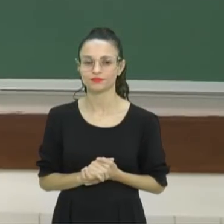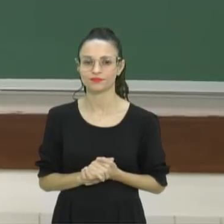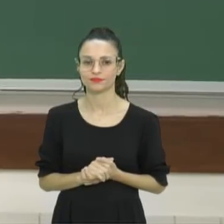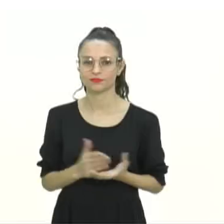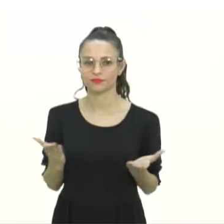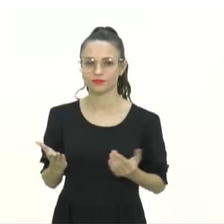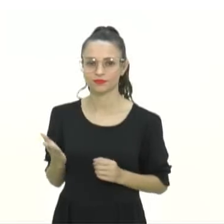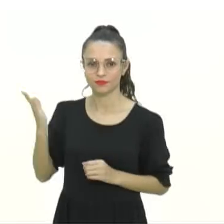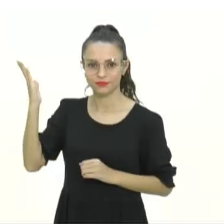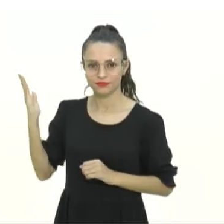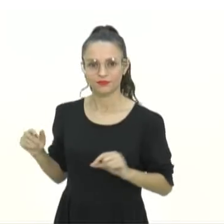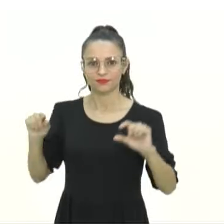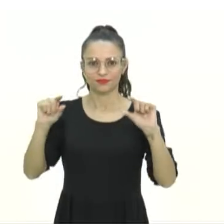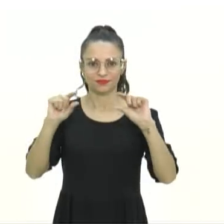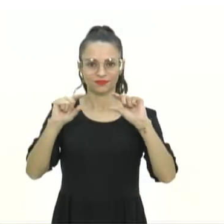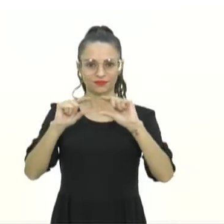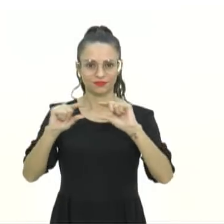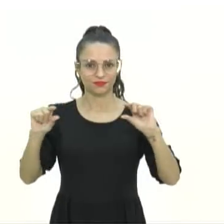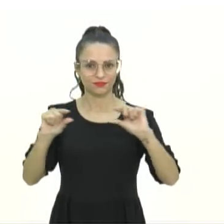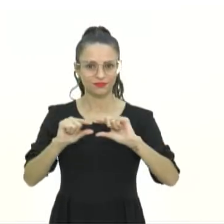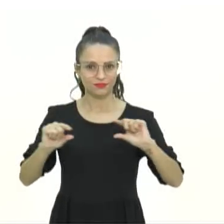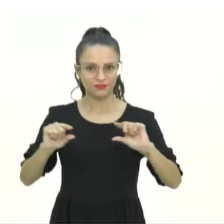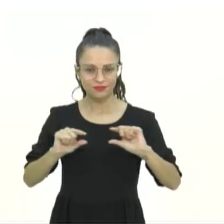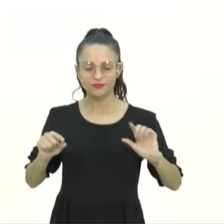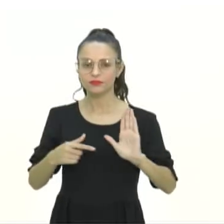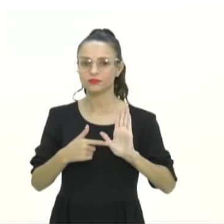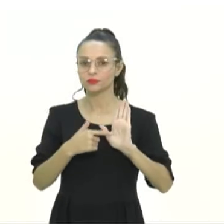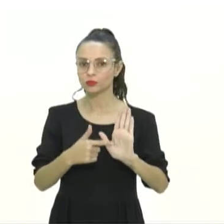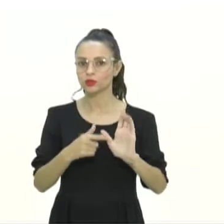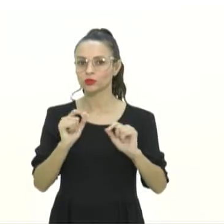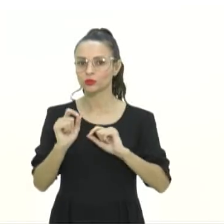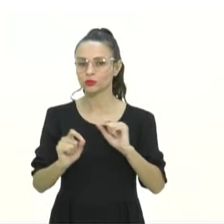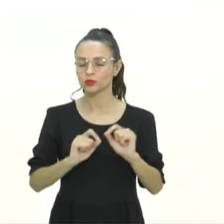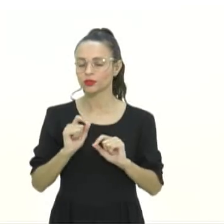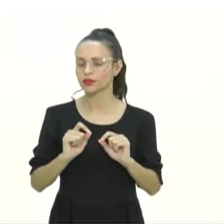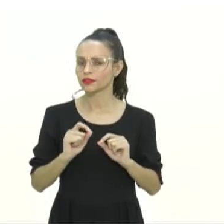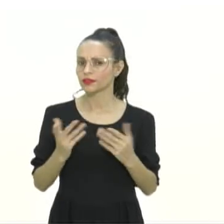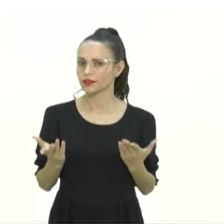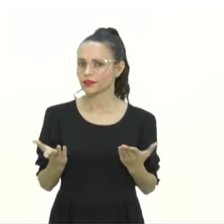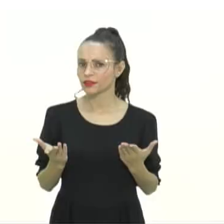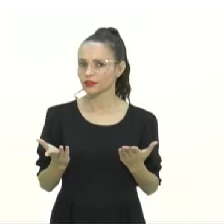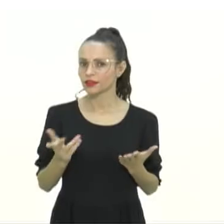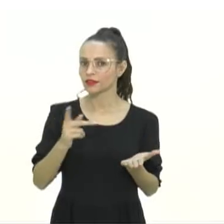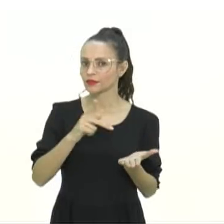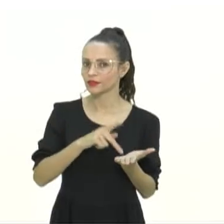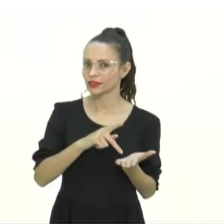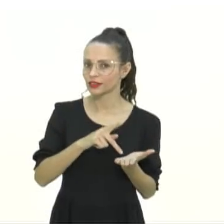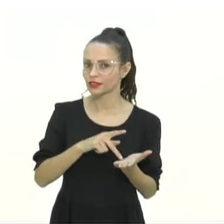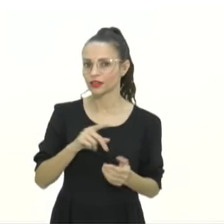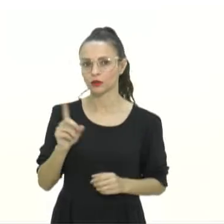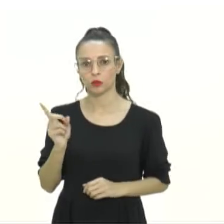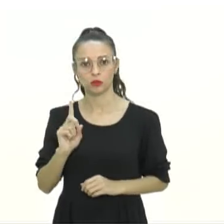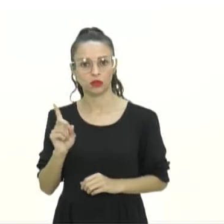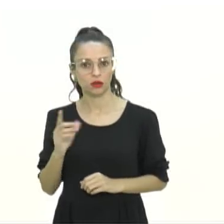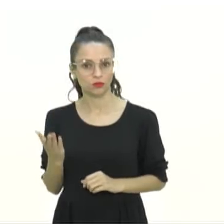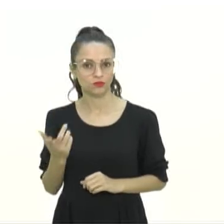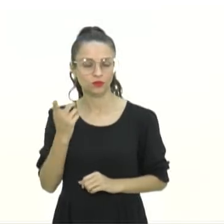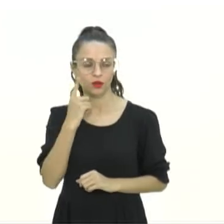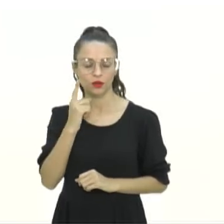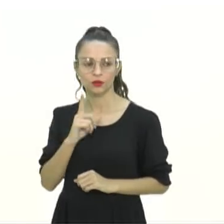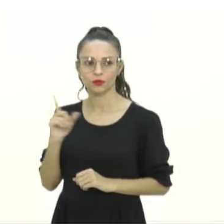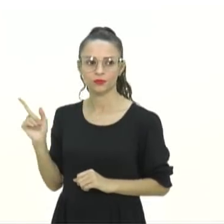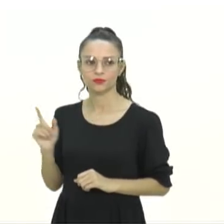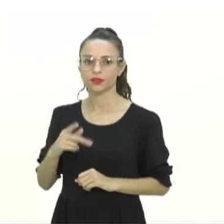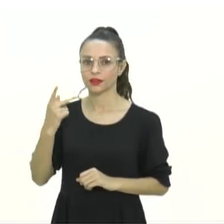as afirmações, elas nos dão a dica já de que se são verdadeiras ou não. Observe, ó,